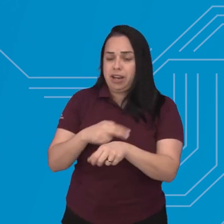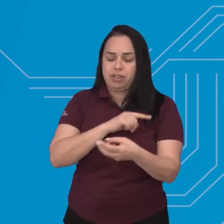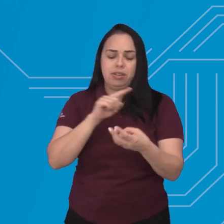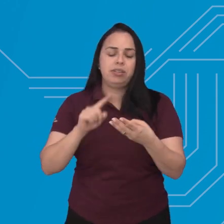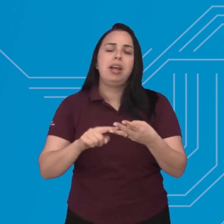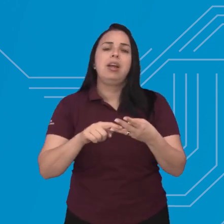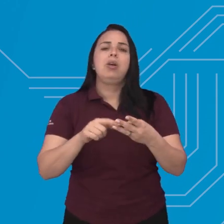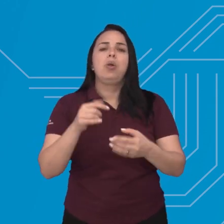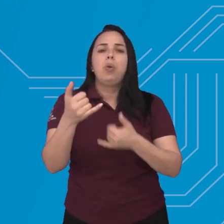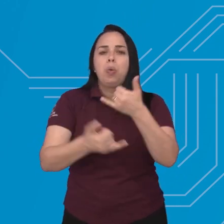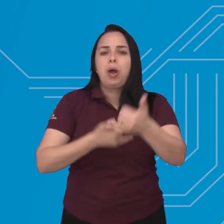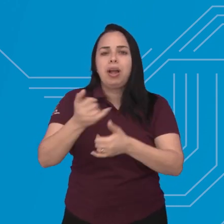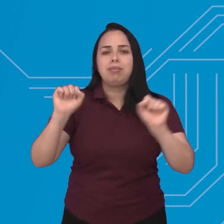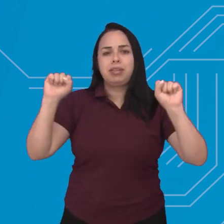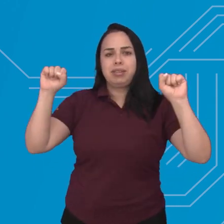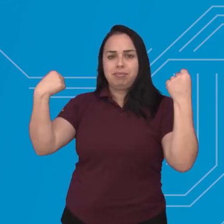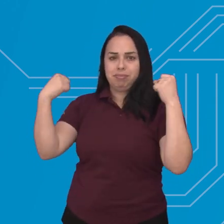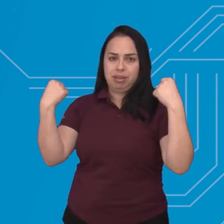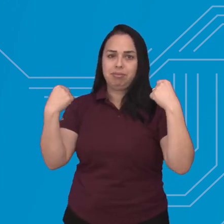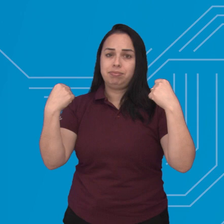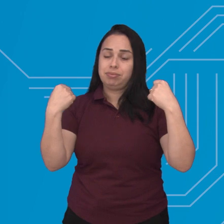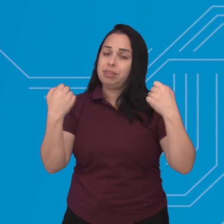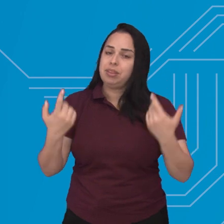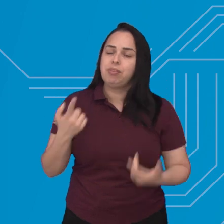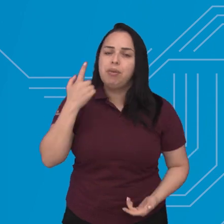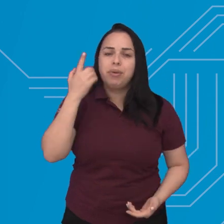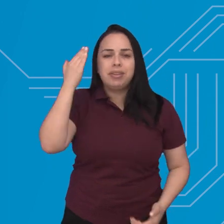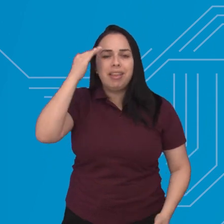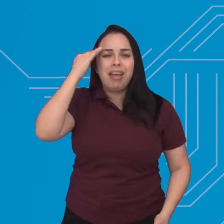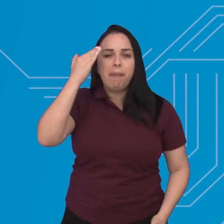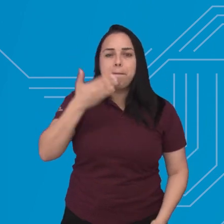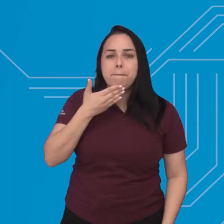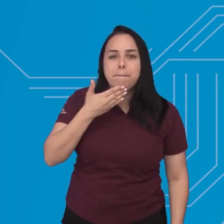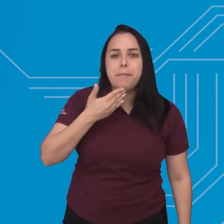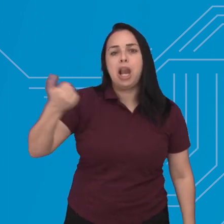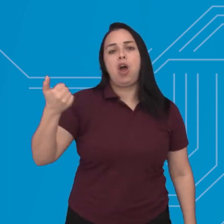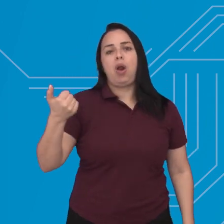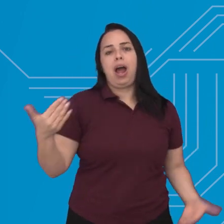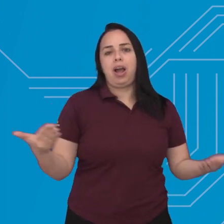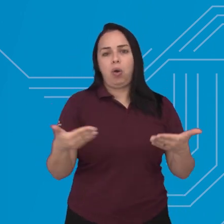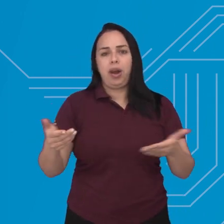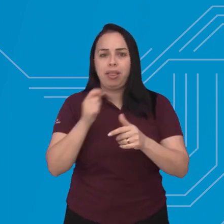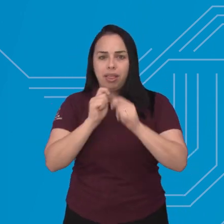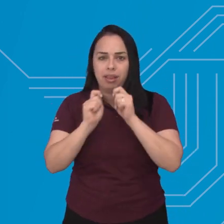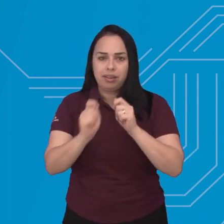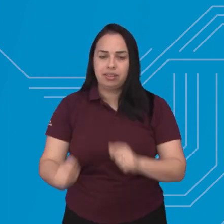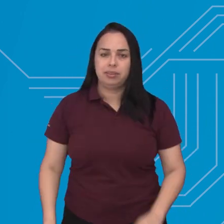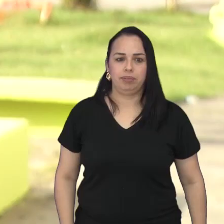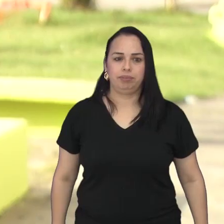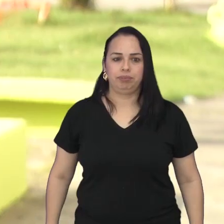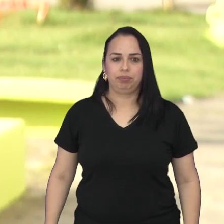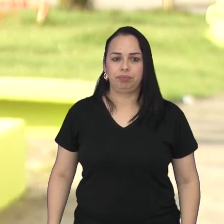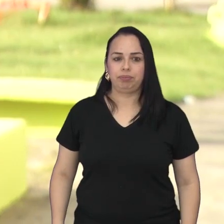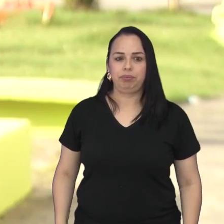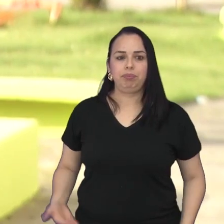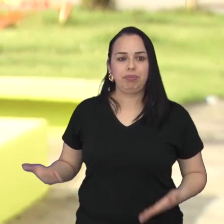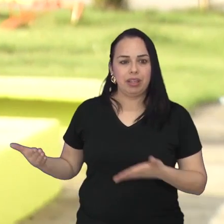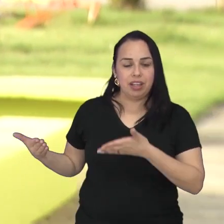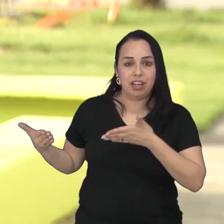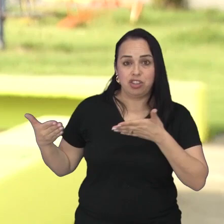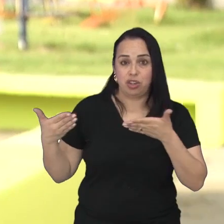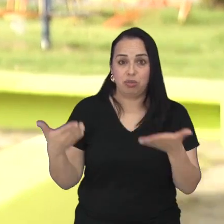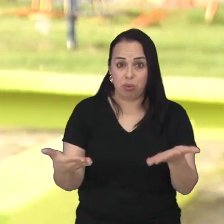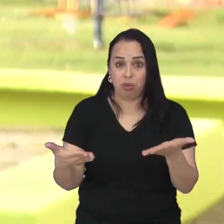infantis, áreas de ginástica e lazer no município. Vamos entender melhor a proposta agora na reportagem. Quando chegou ao